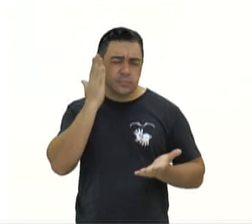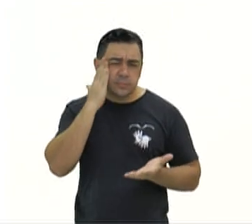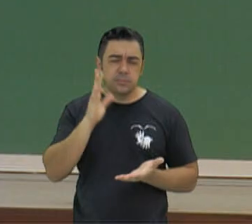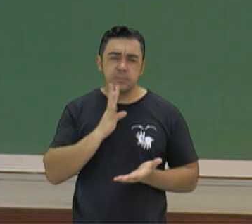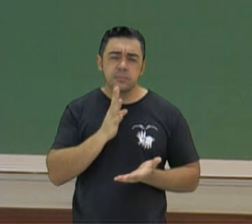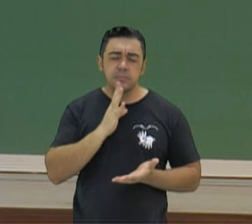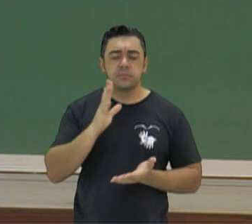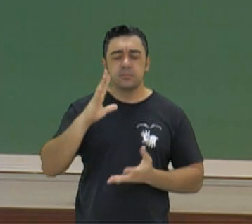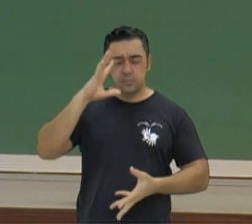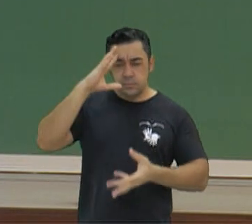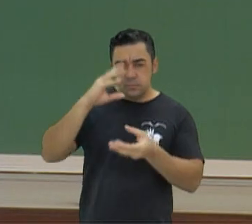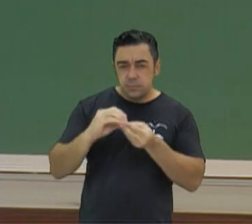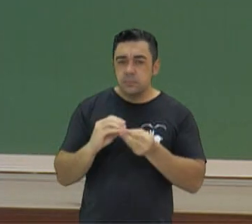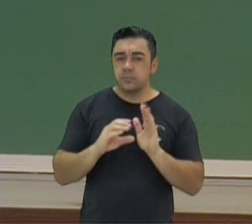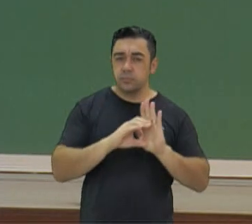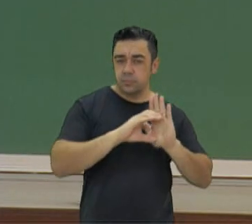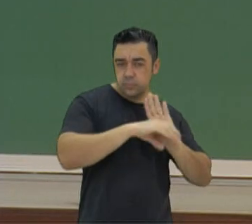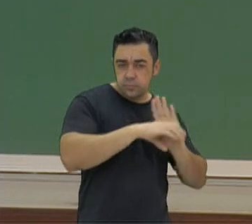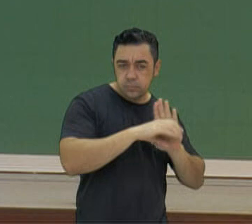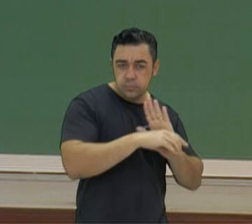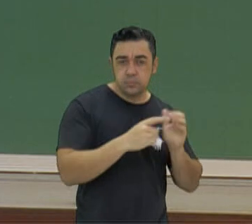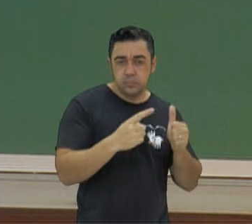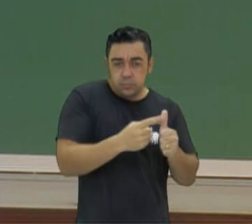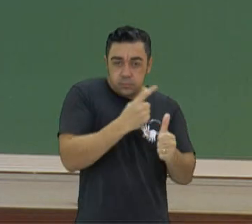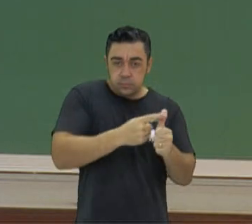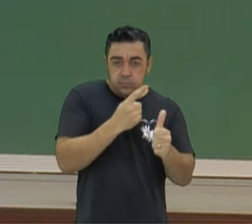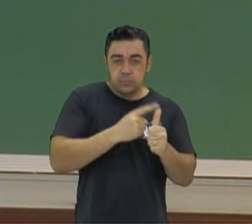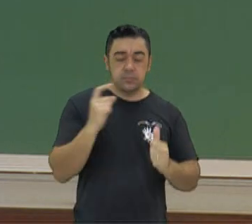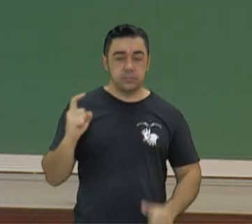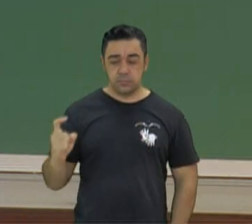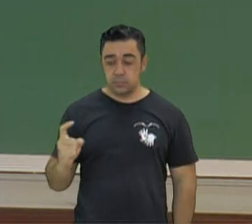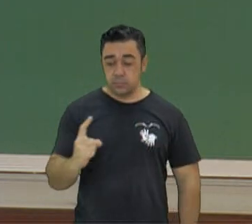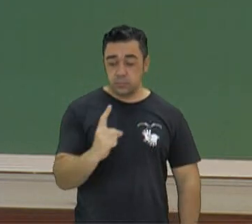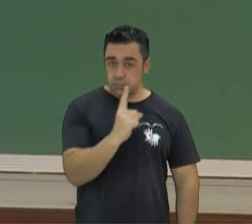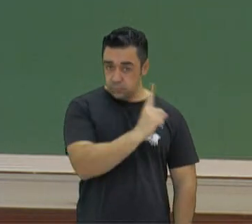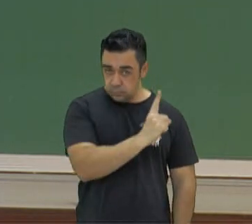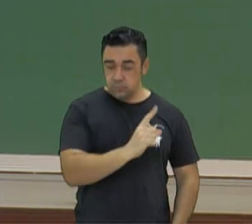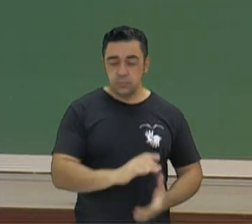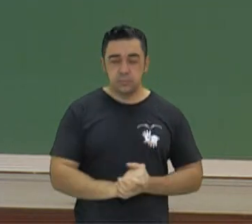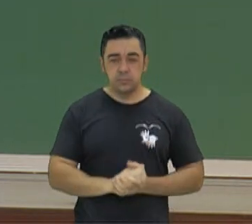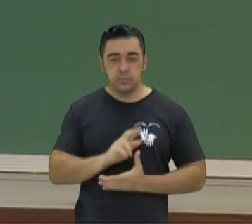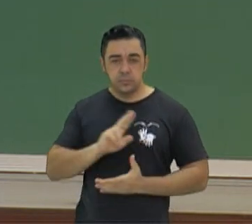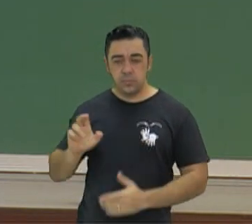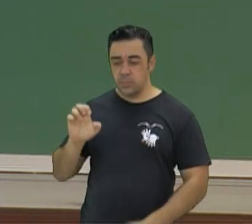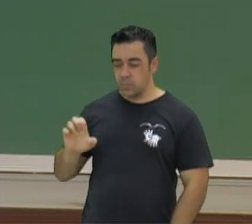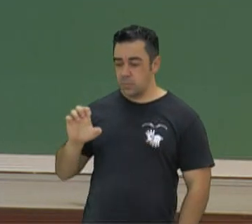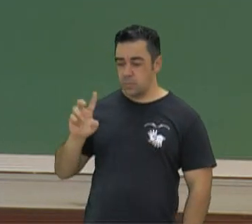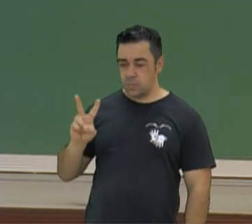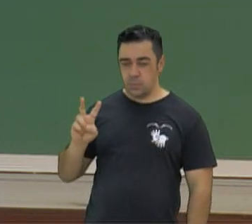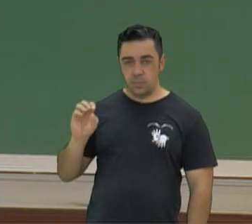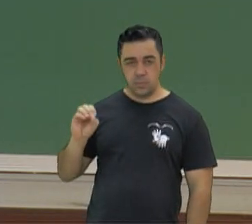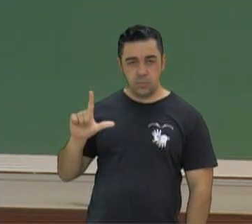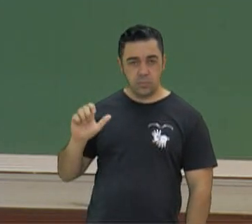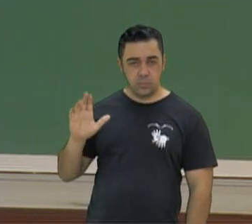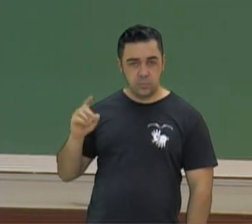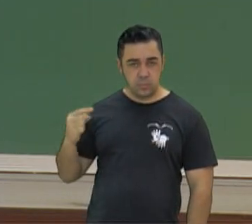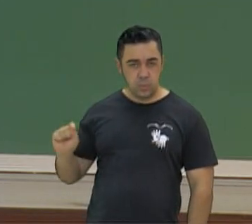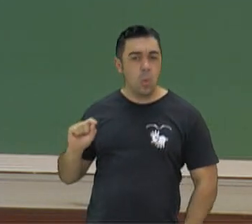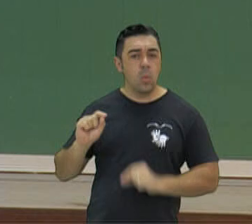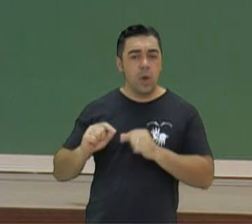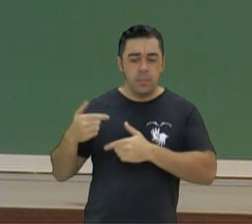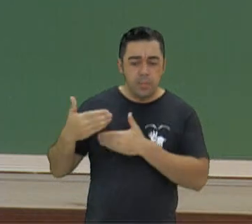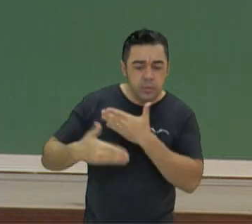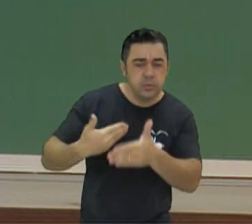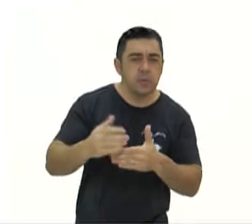conseguiram entender bem esses conceitos primordiais aí da evolução. Chama-se de evolução o processo pelo qual, ao longo do